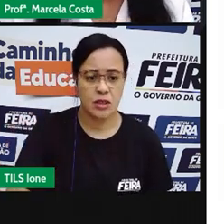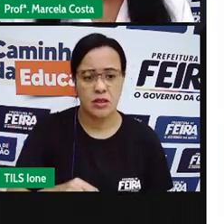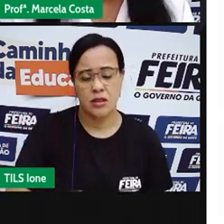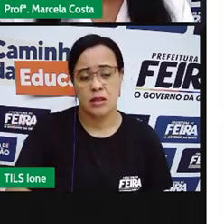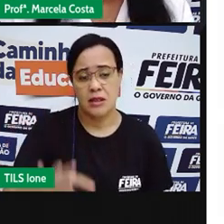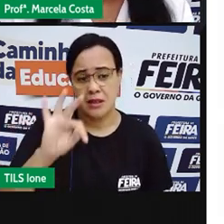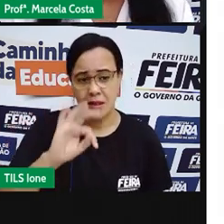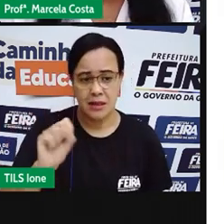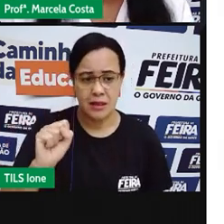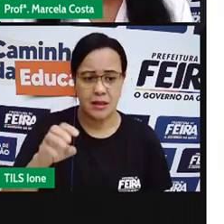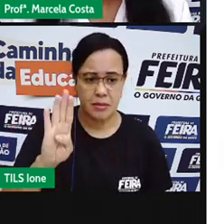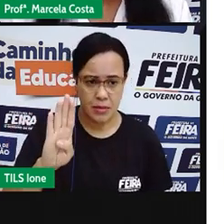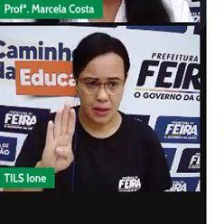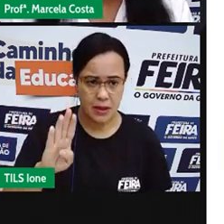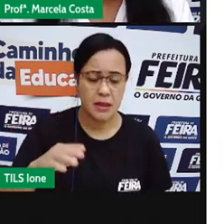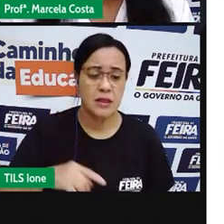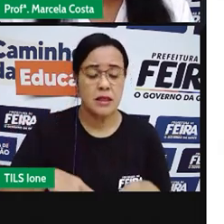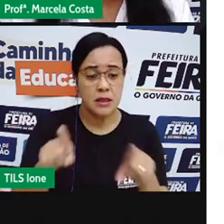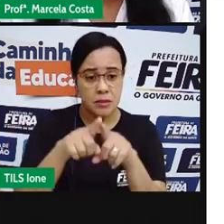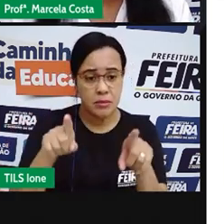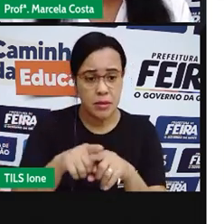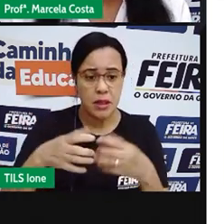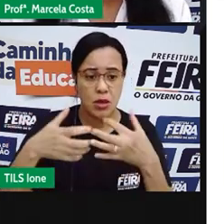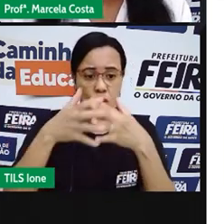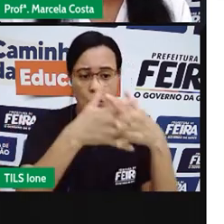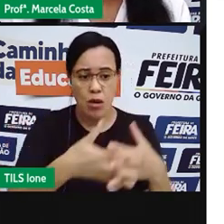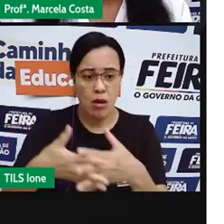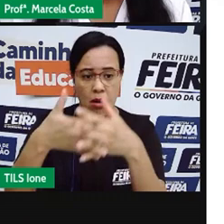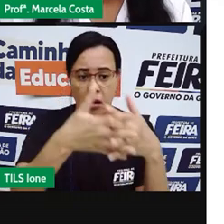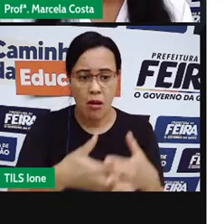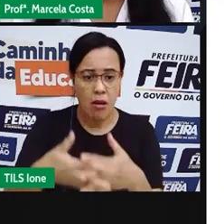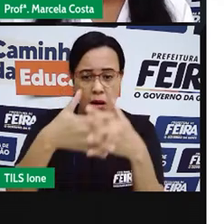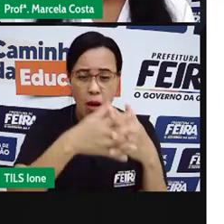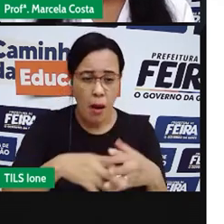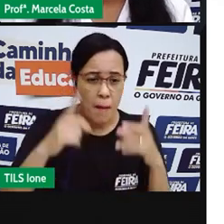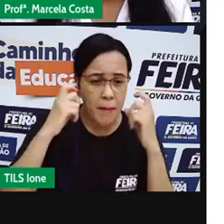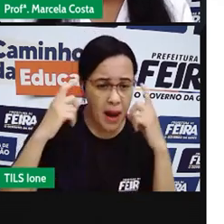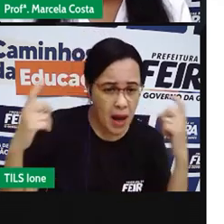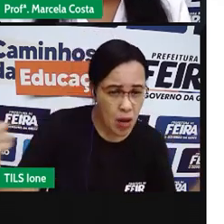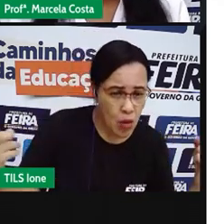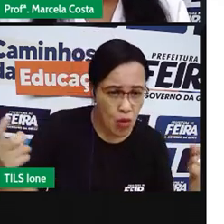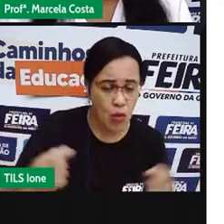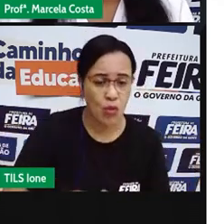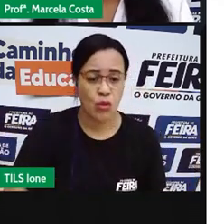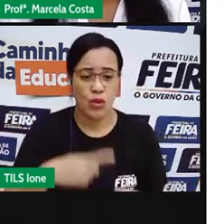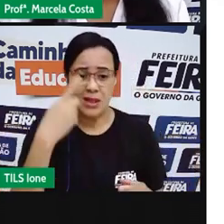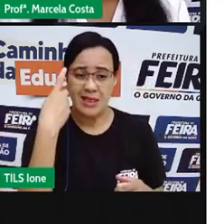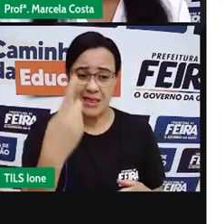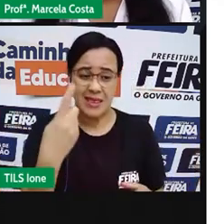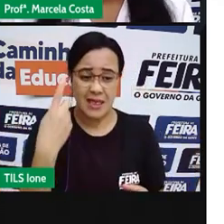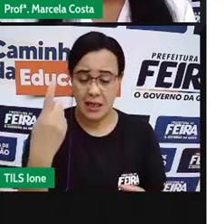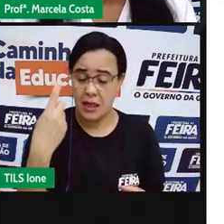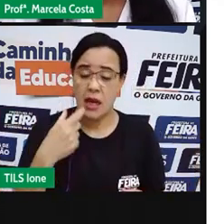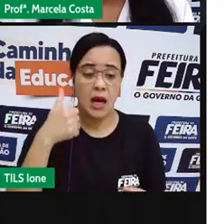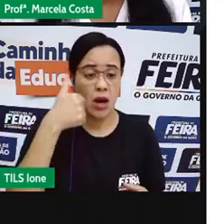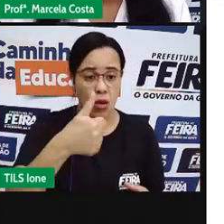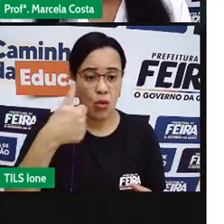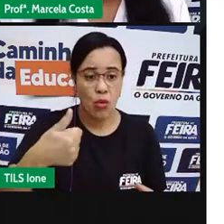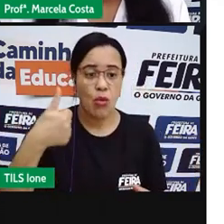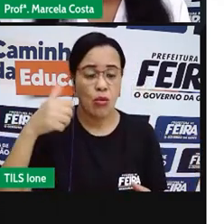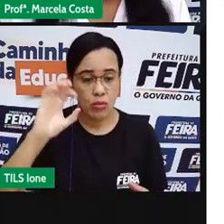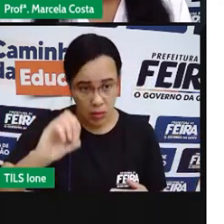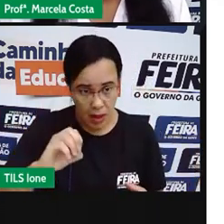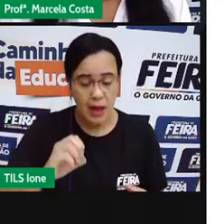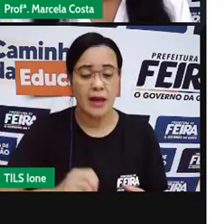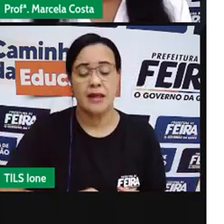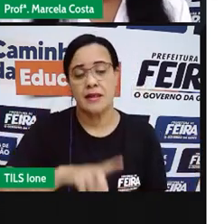Um caminhão, por exemplo, o barulho produzido ali por um caminhão, é de 710 decibéis. Então, isso varia